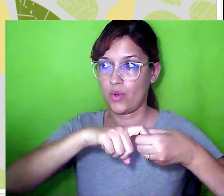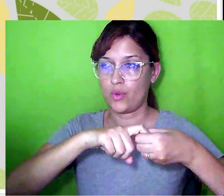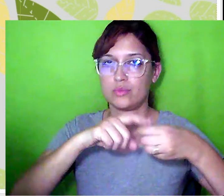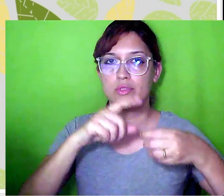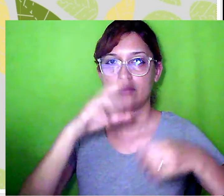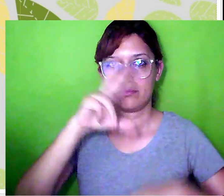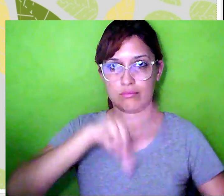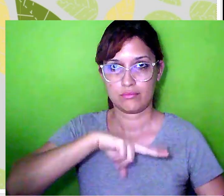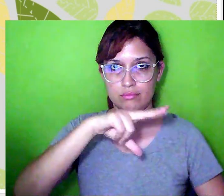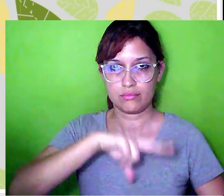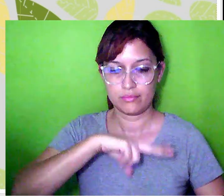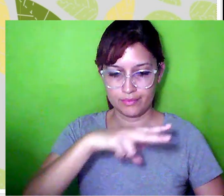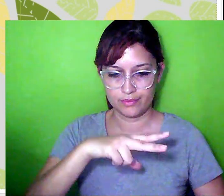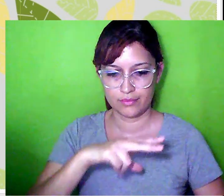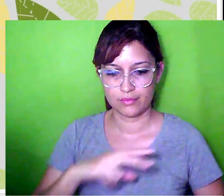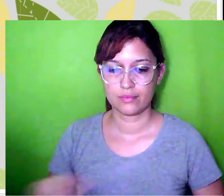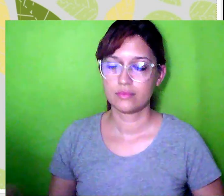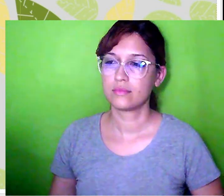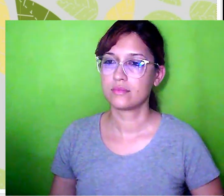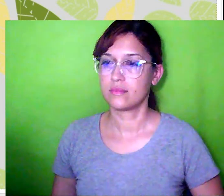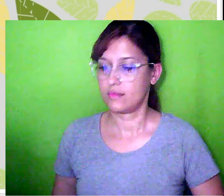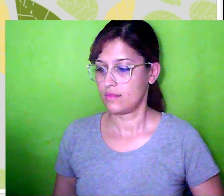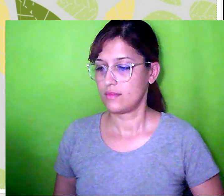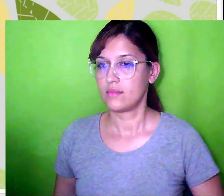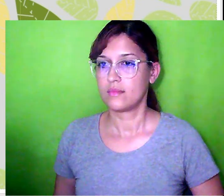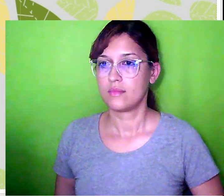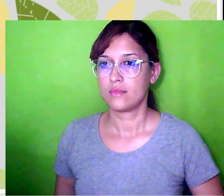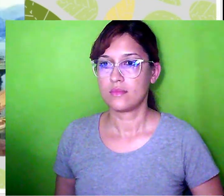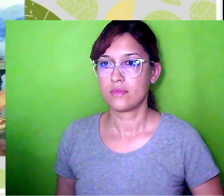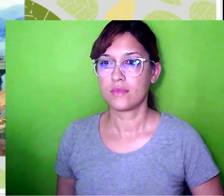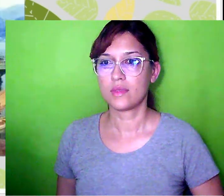Então, ele voltou com a família para Portugal,